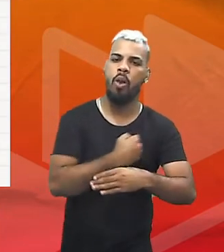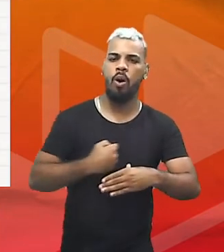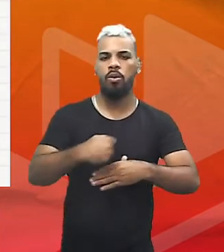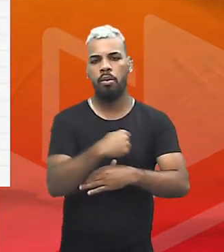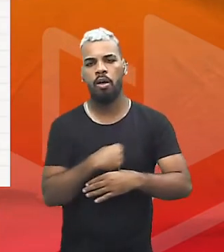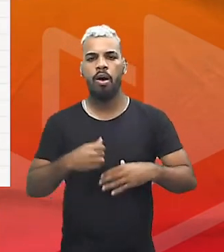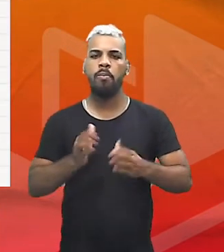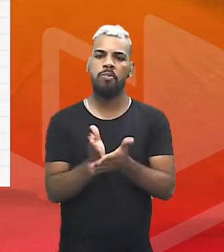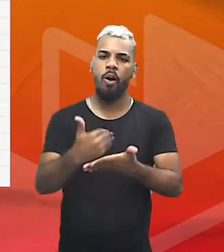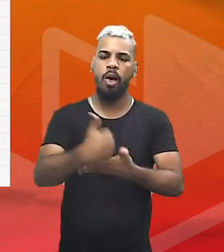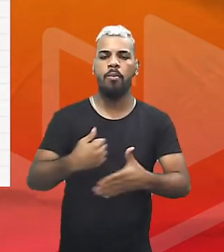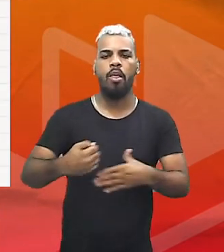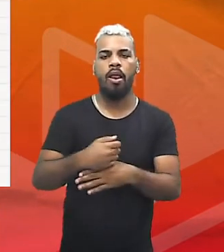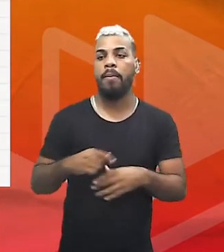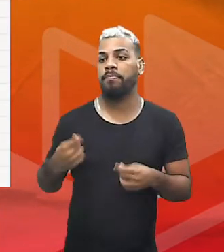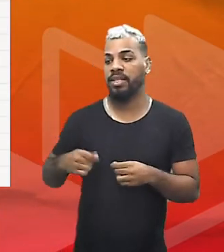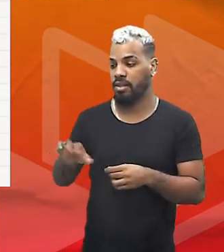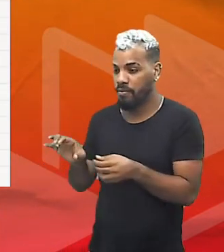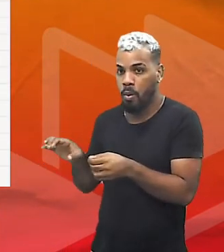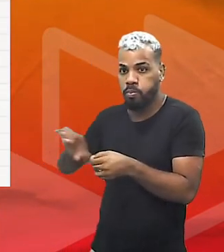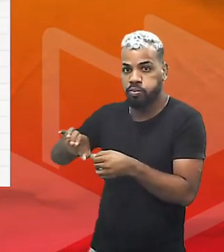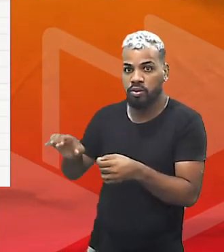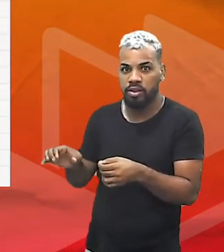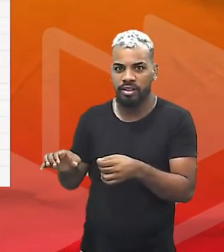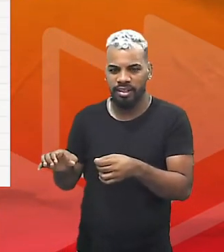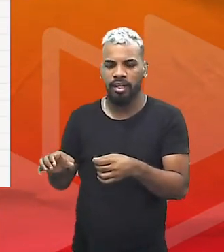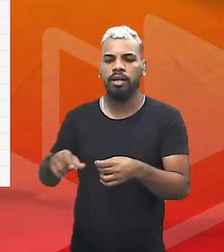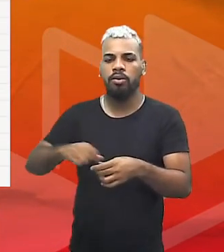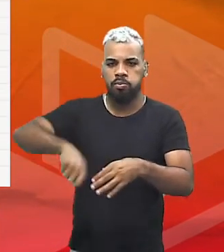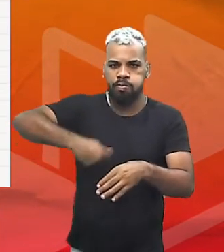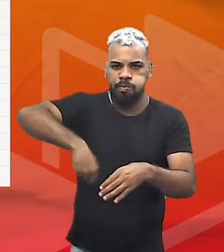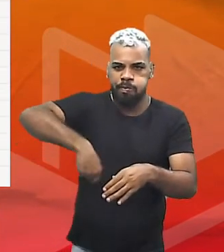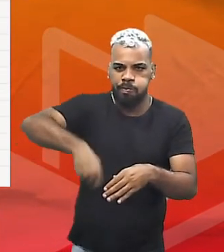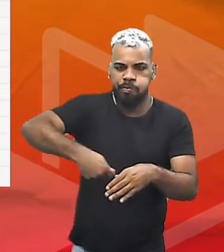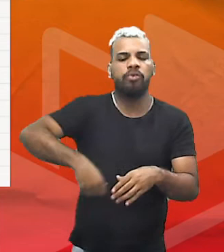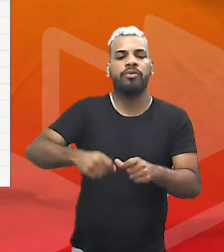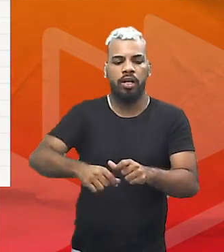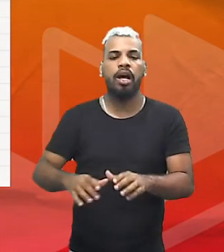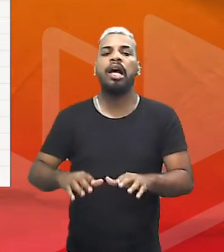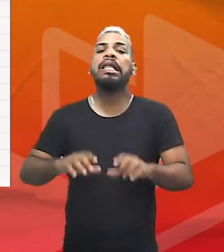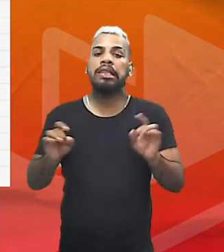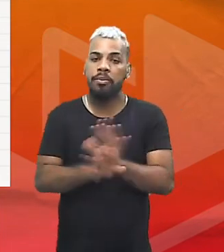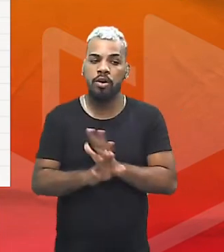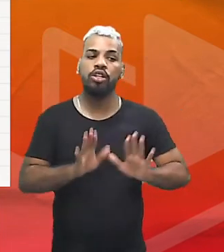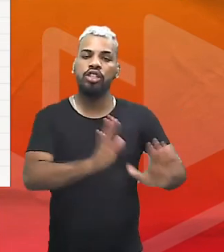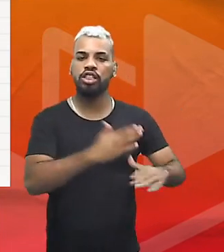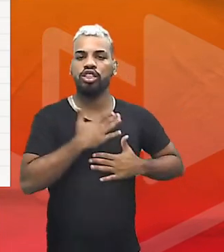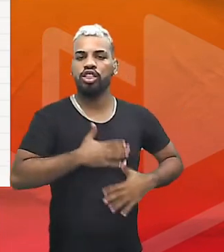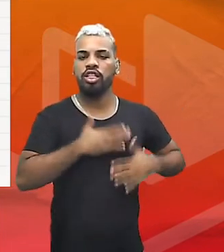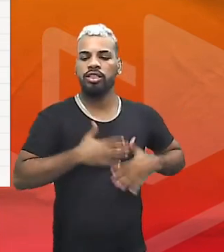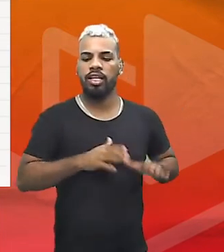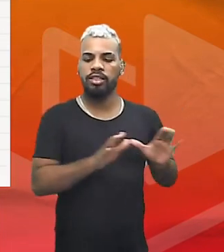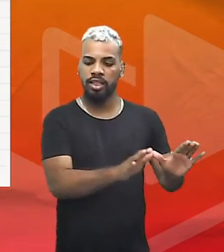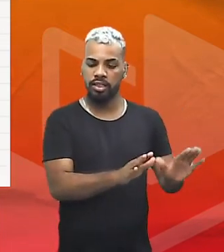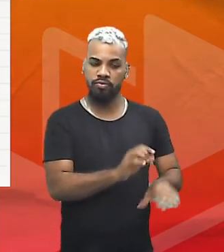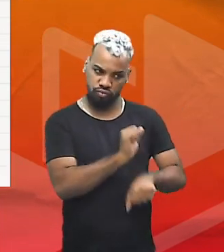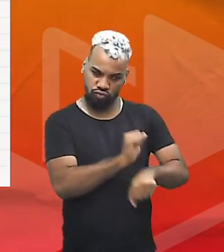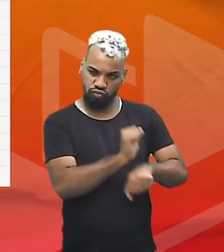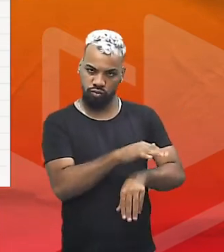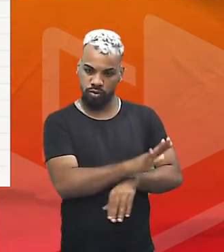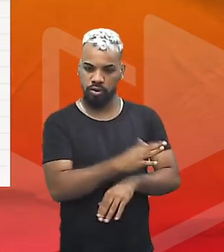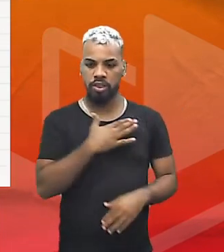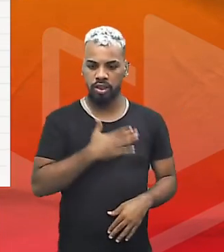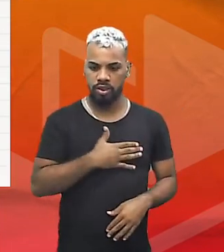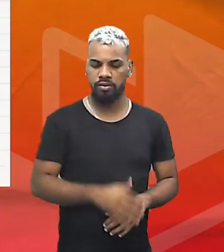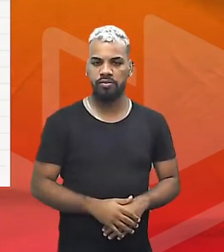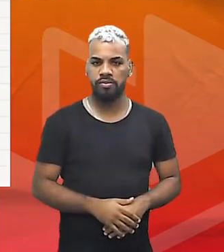e as pessoas assim olha bota a massa para descansar Quando você bota a massa para descansar quando você colocar uma massa para